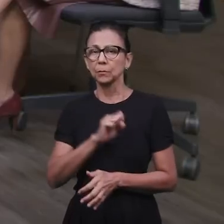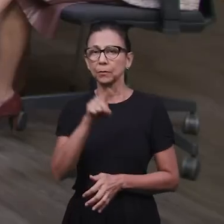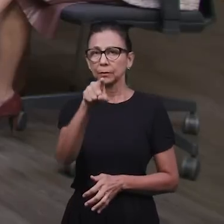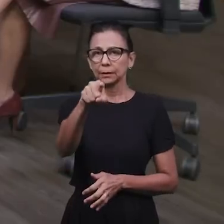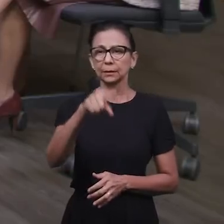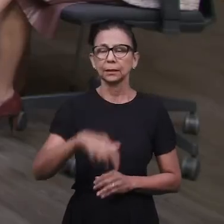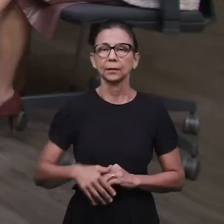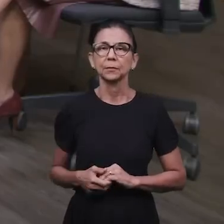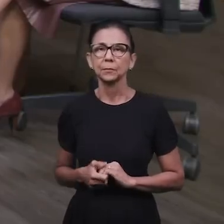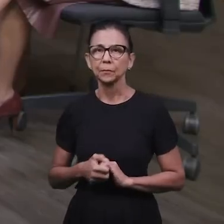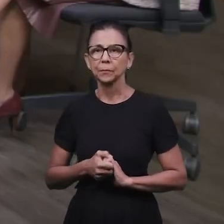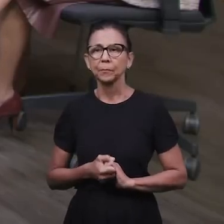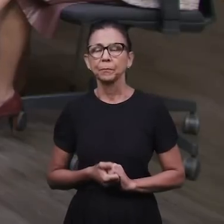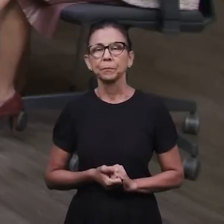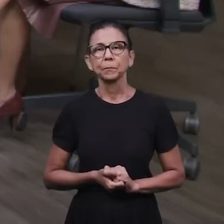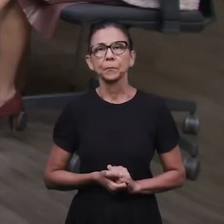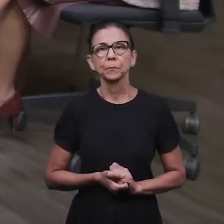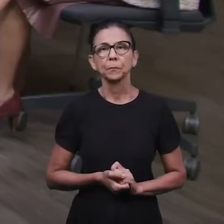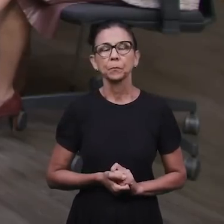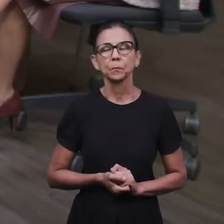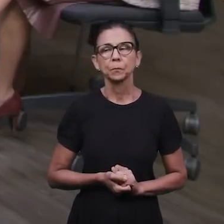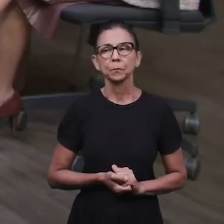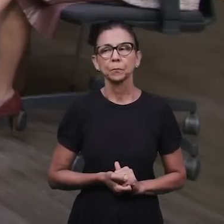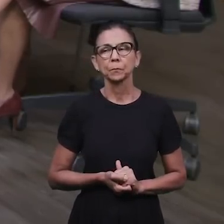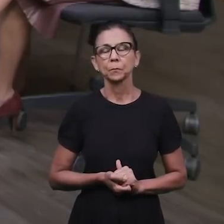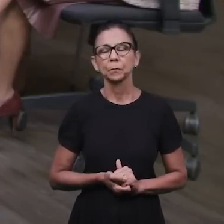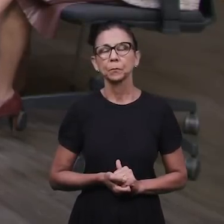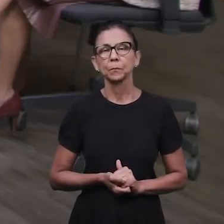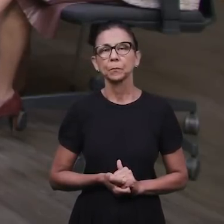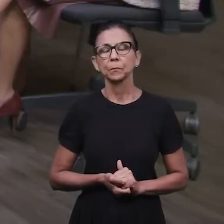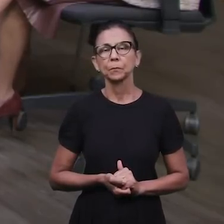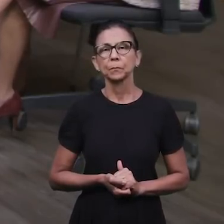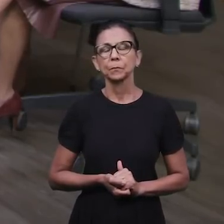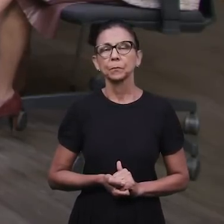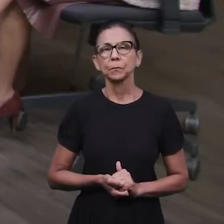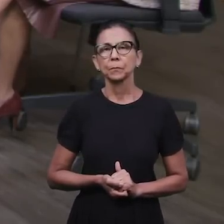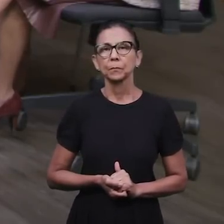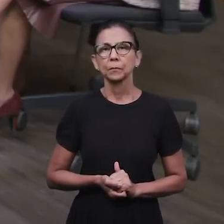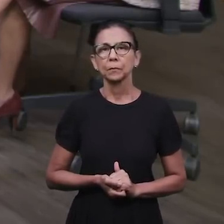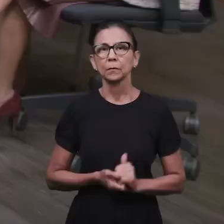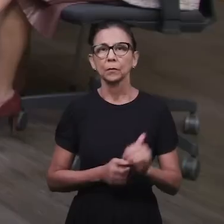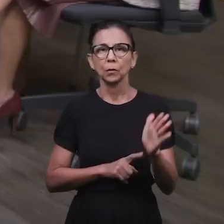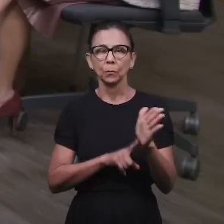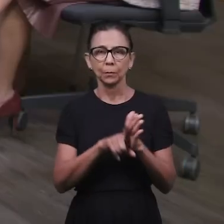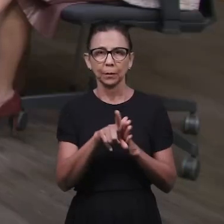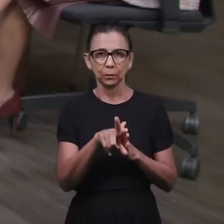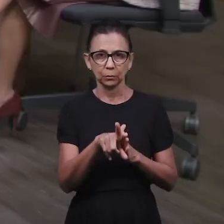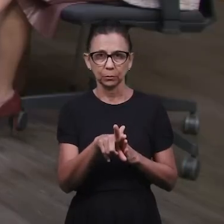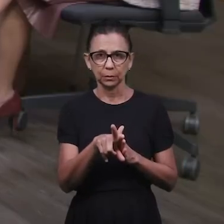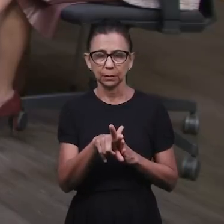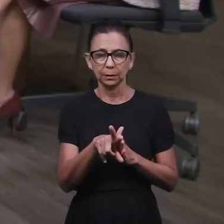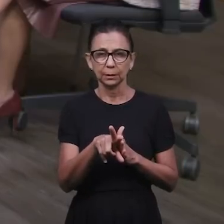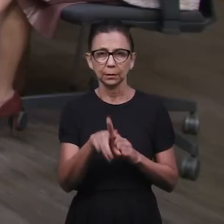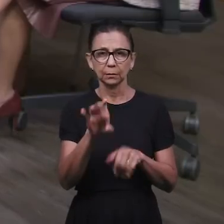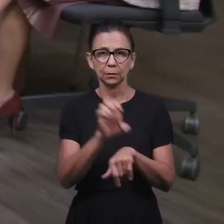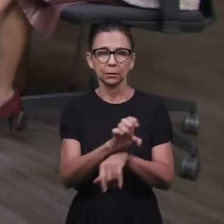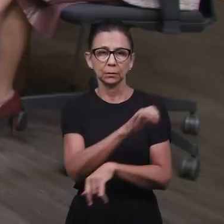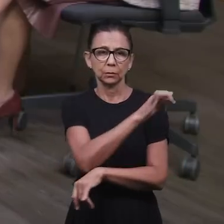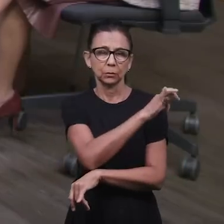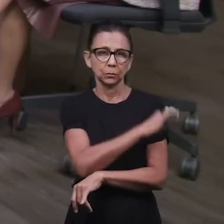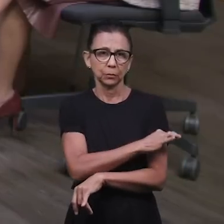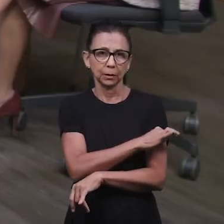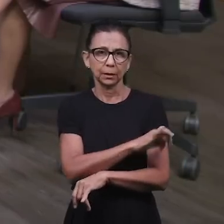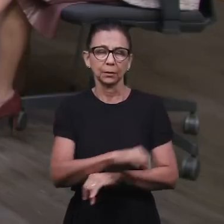nós vamos ter uma pergunta, mas a pergunta não vai vir dos jovens aqui não, vem do Rio de Janeiro. uma irmã nossa do Rio de Janeiro, uma jovem